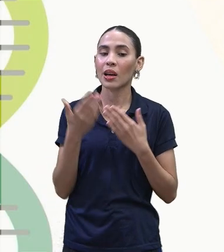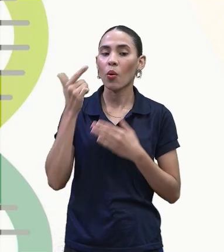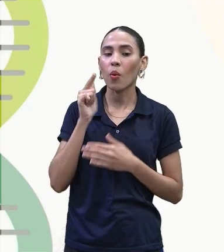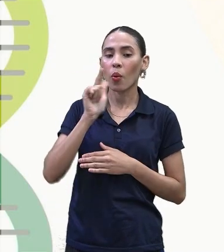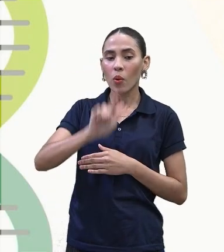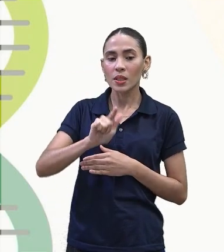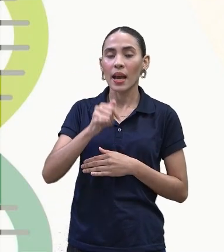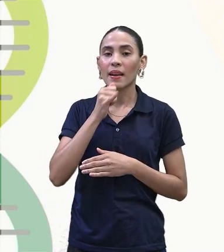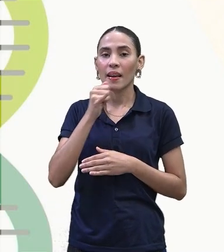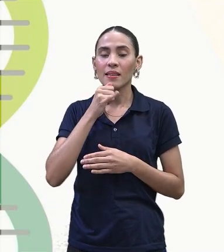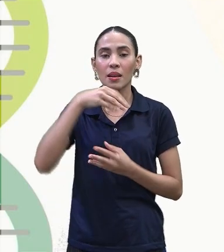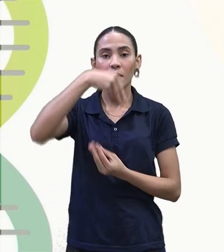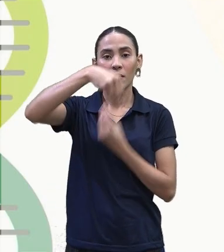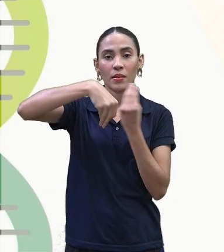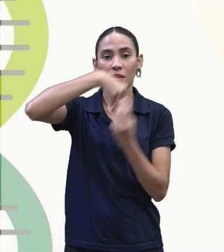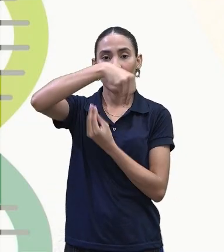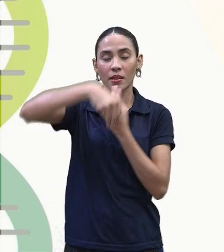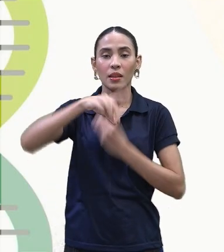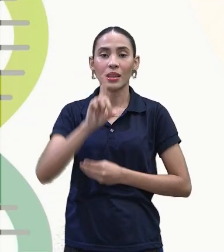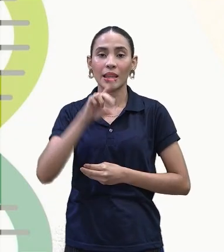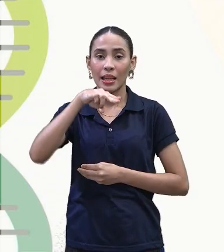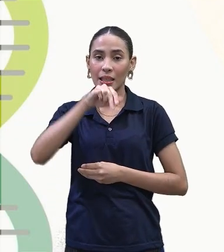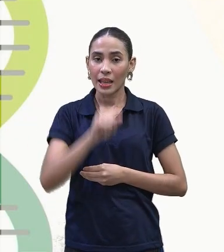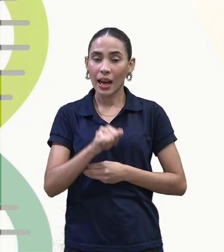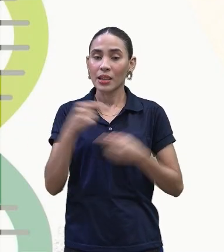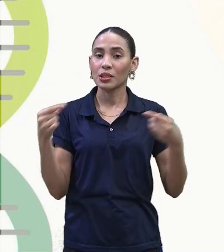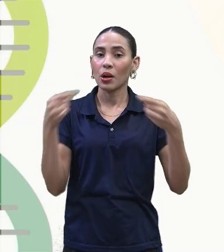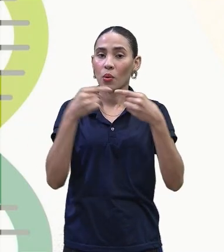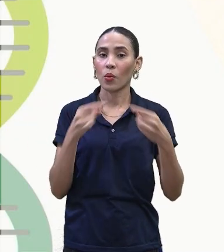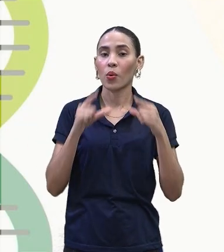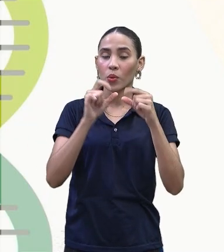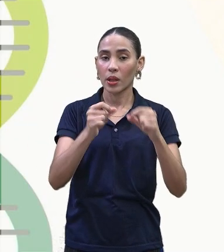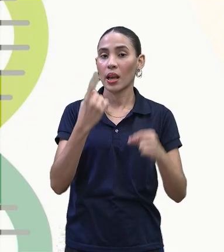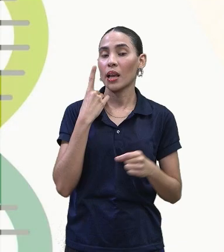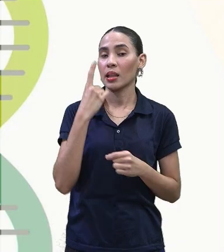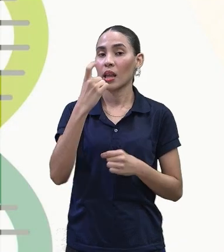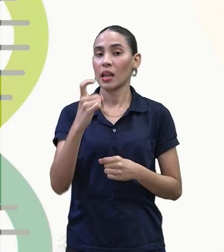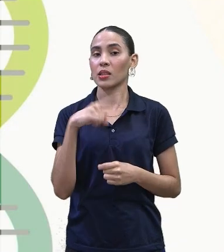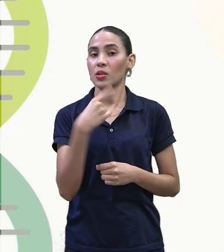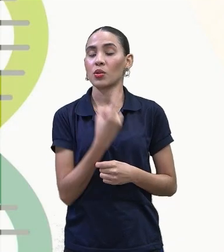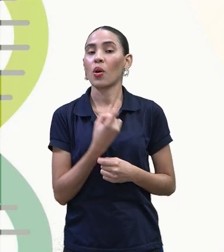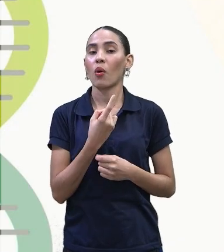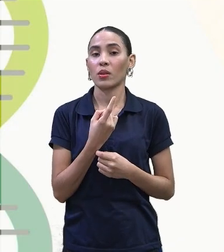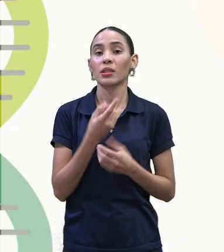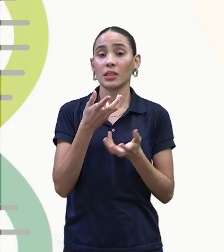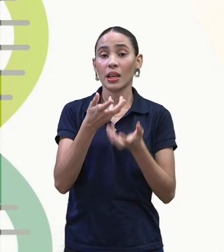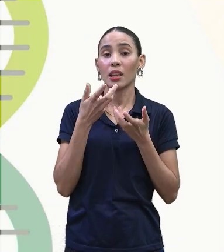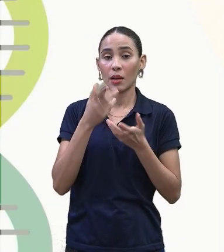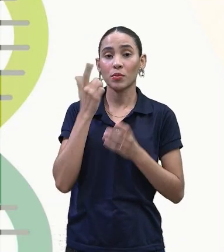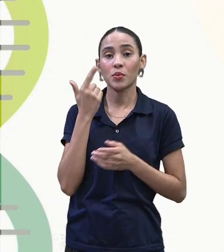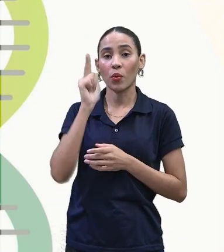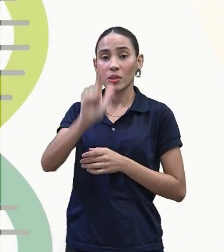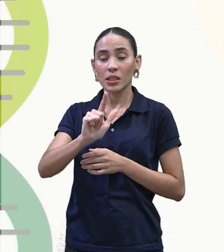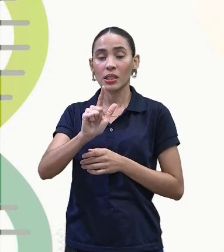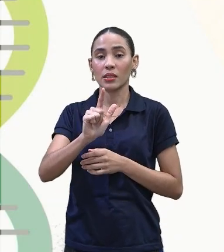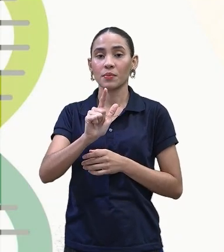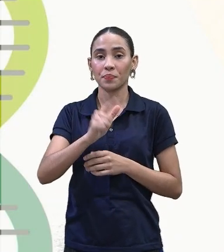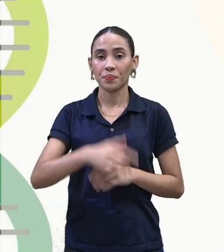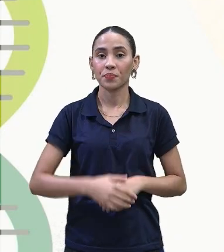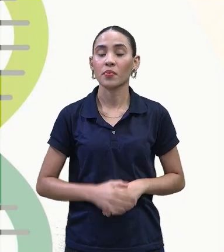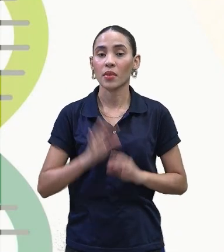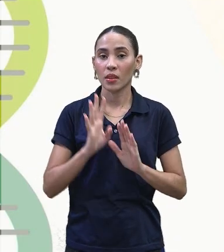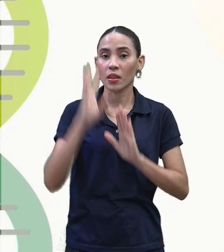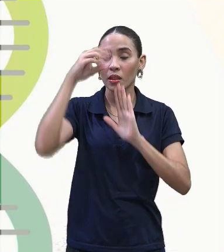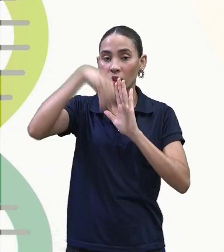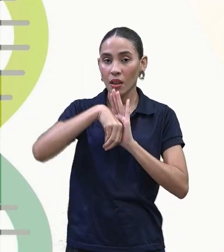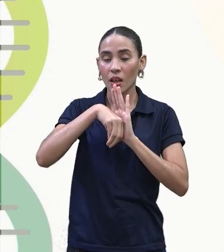então, mesclar DNAs de acordo com o interesse que a gente venha a ter, né, como produto